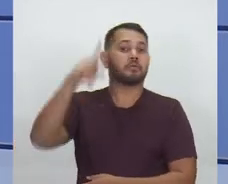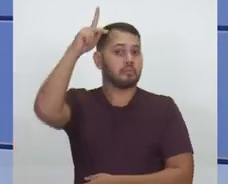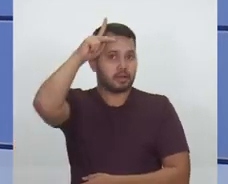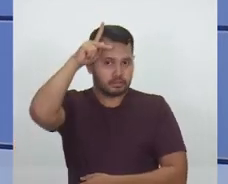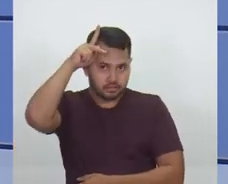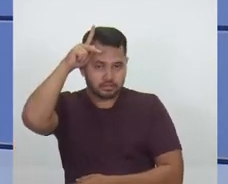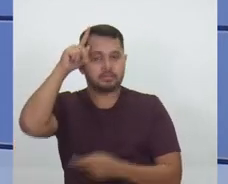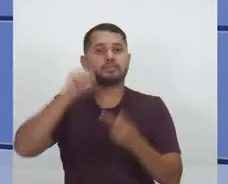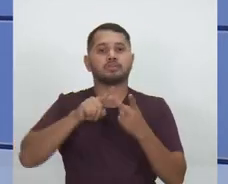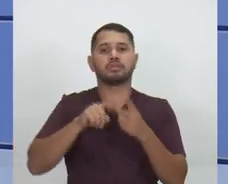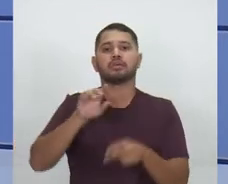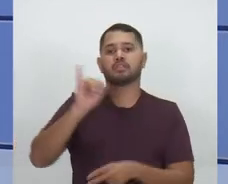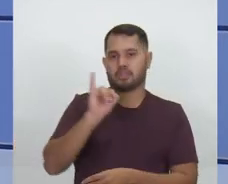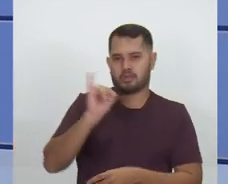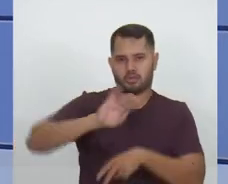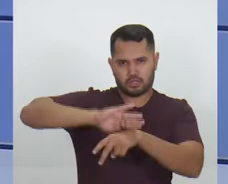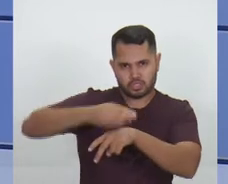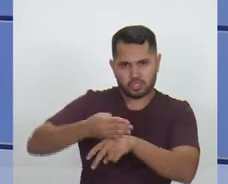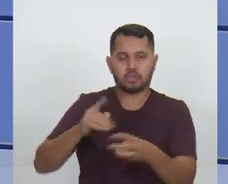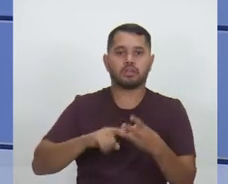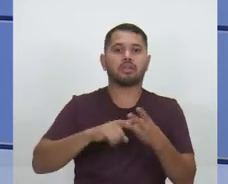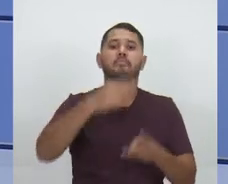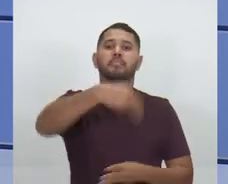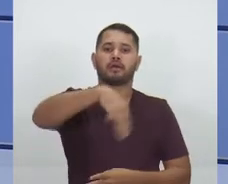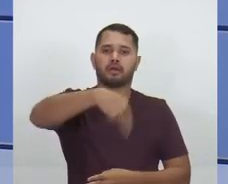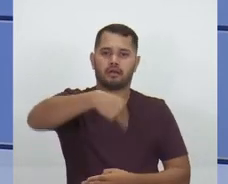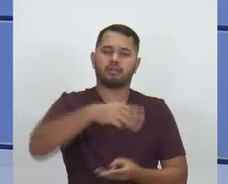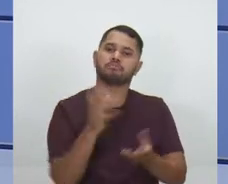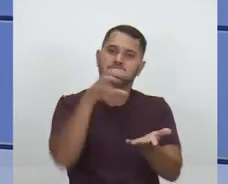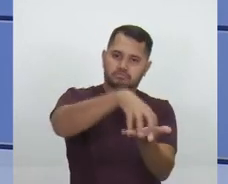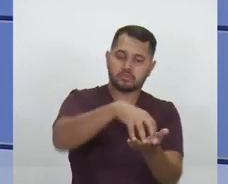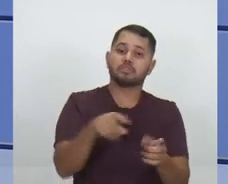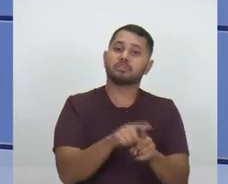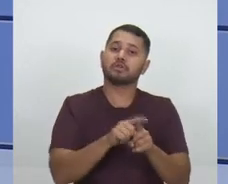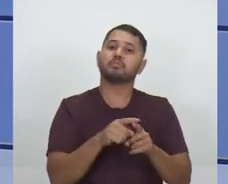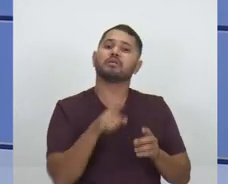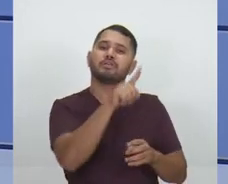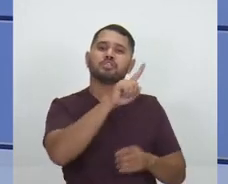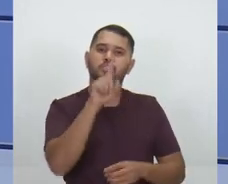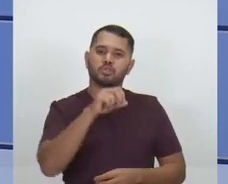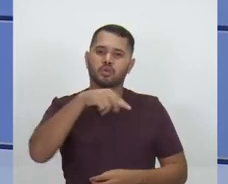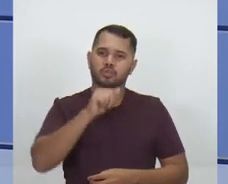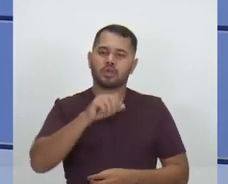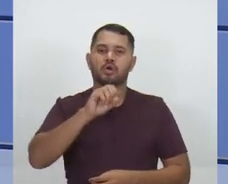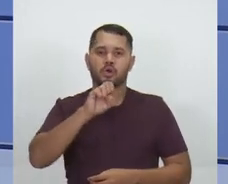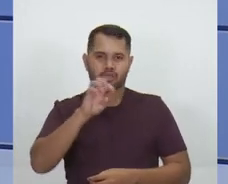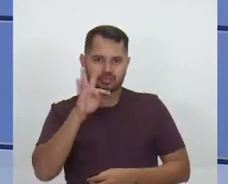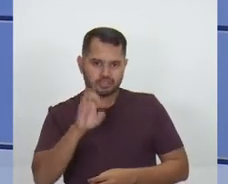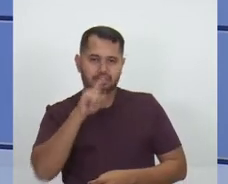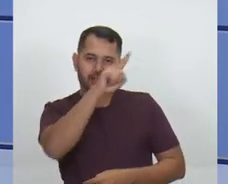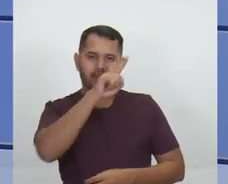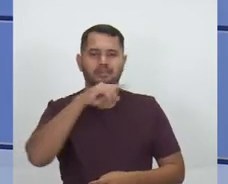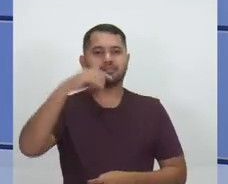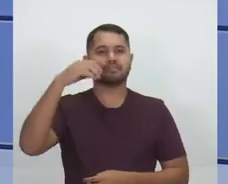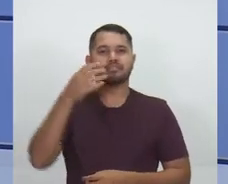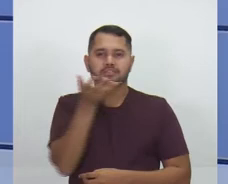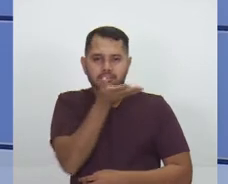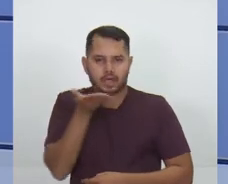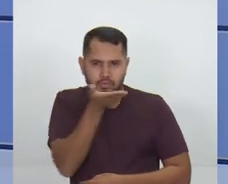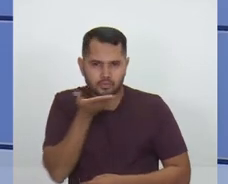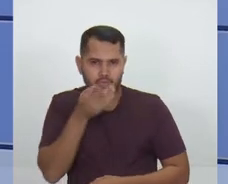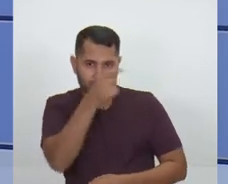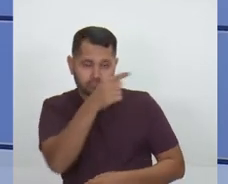itacoatiara e manacapuru em um outro hospital na zona oeste ali no bairro de são raimundo para que nós possamos desafogar